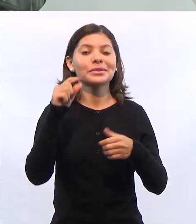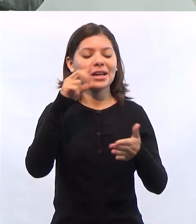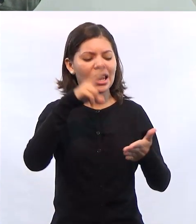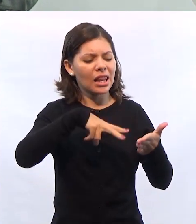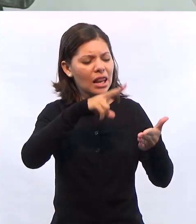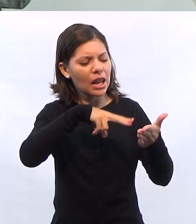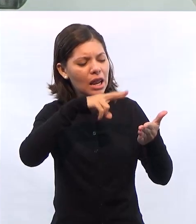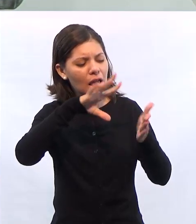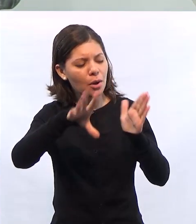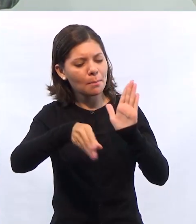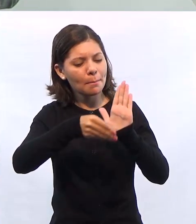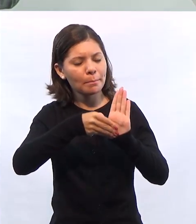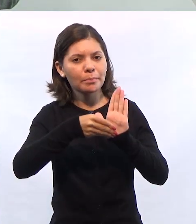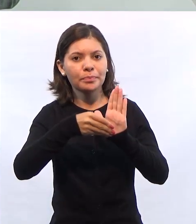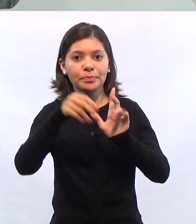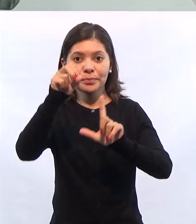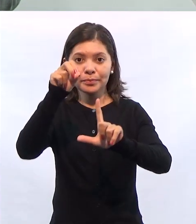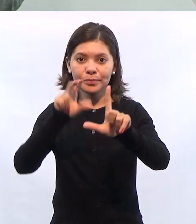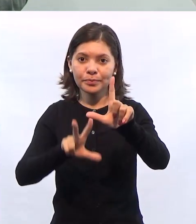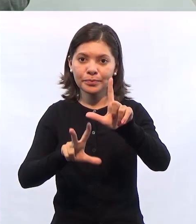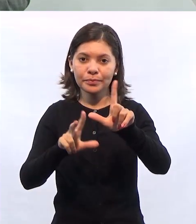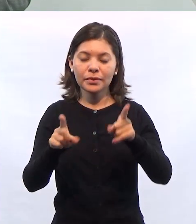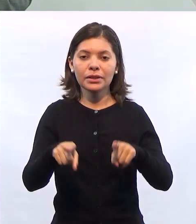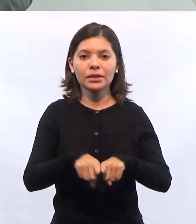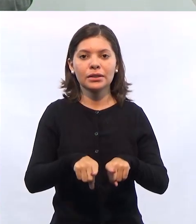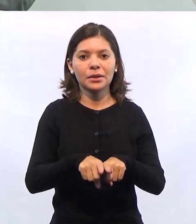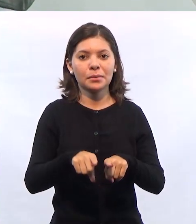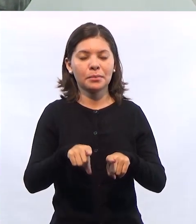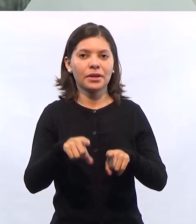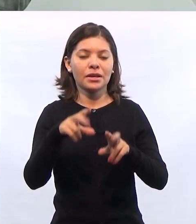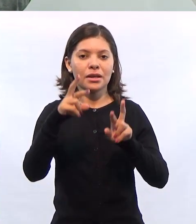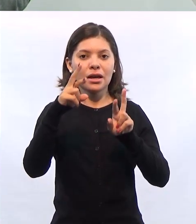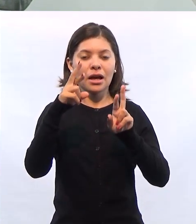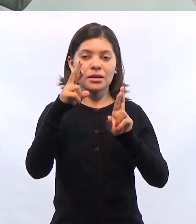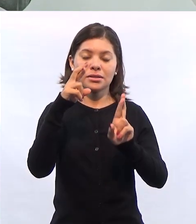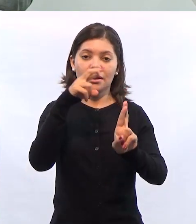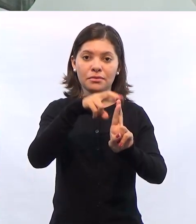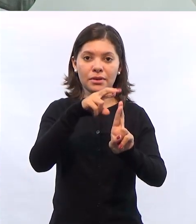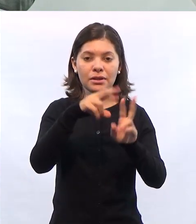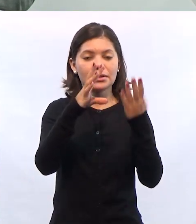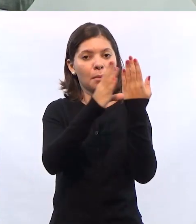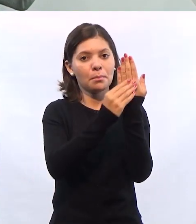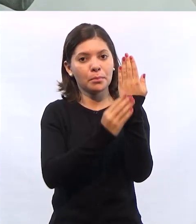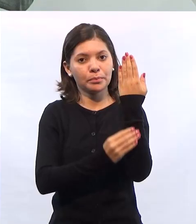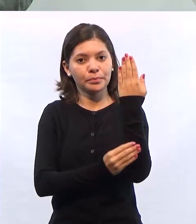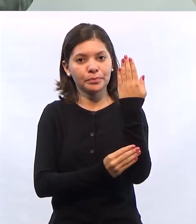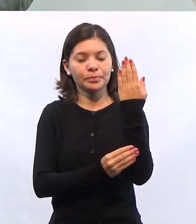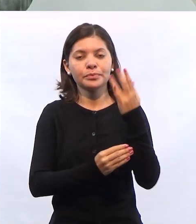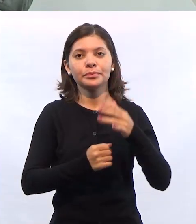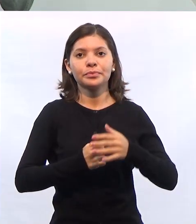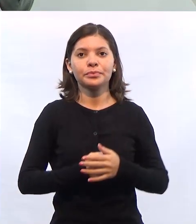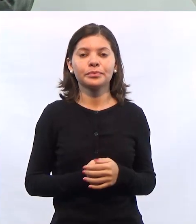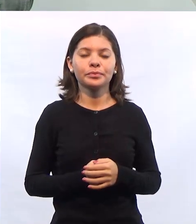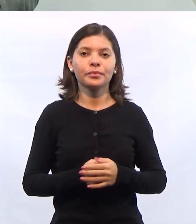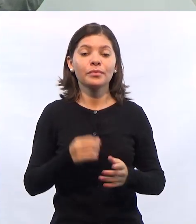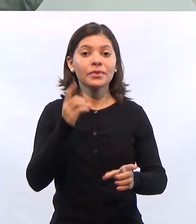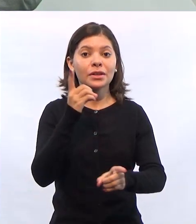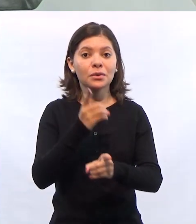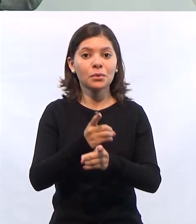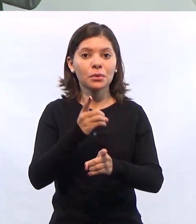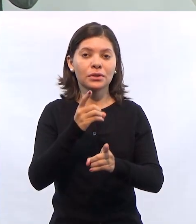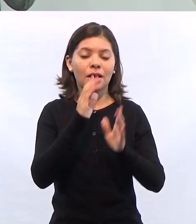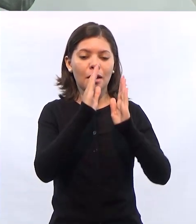precisa ler o material complementar que está no ambiente virtual e também as referências bibliográficas que estão